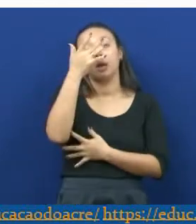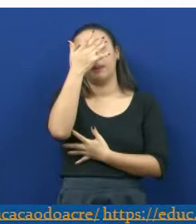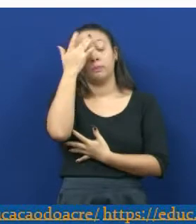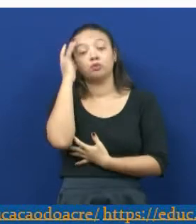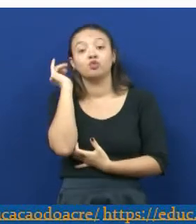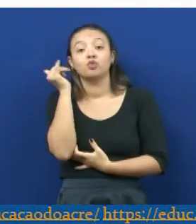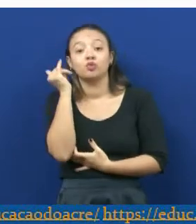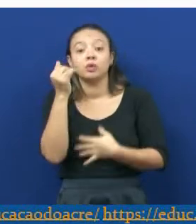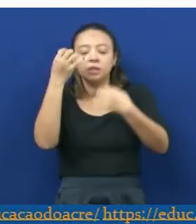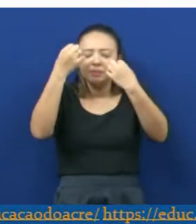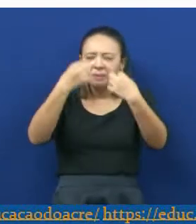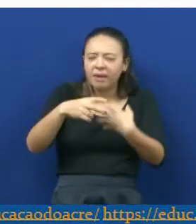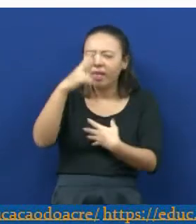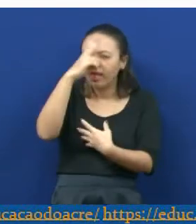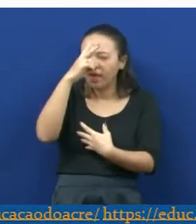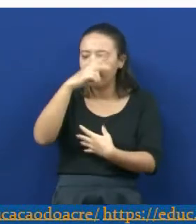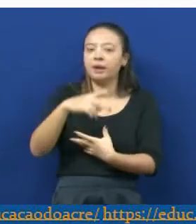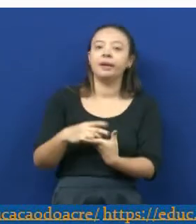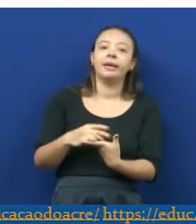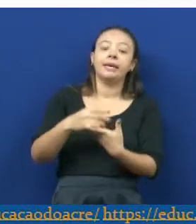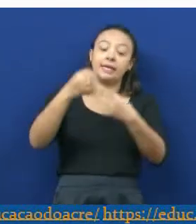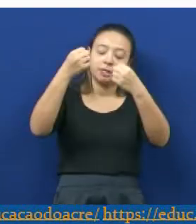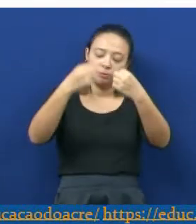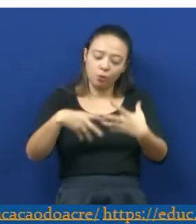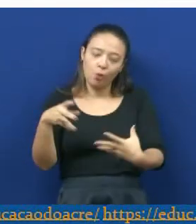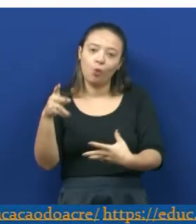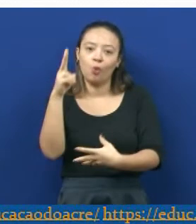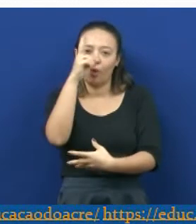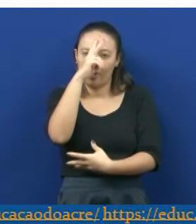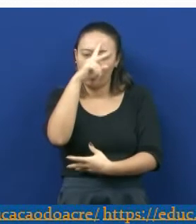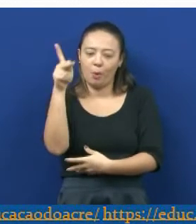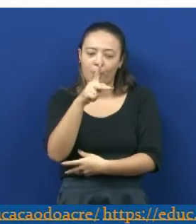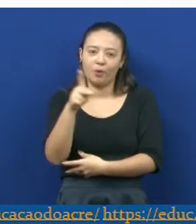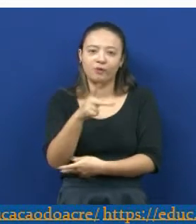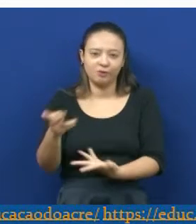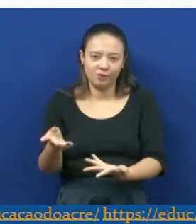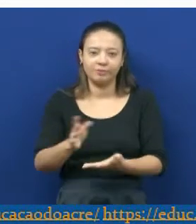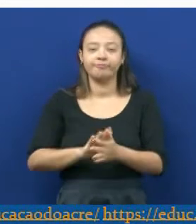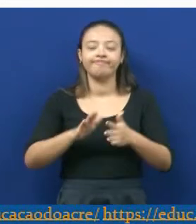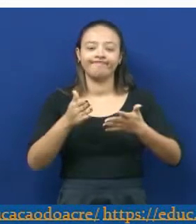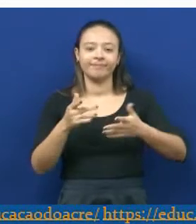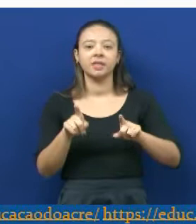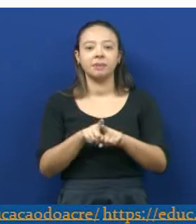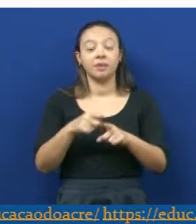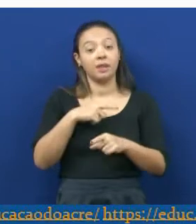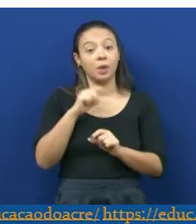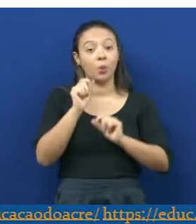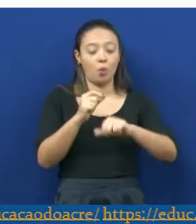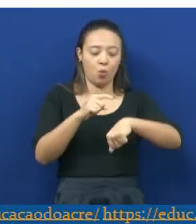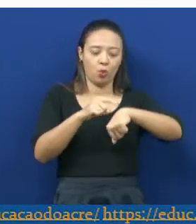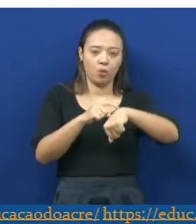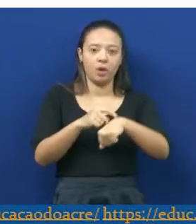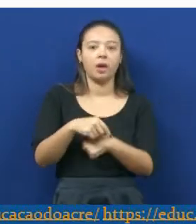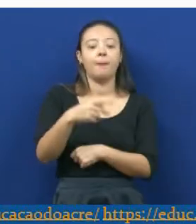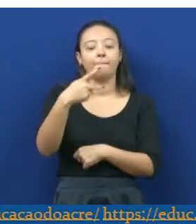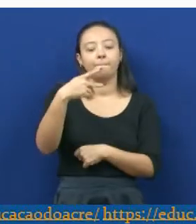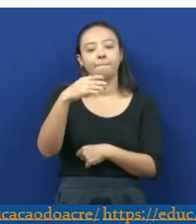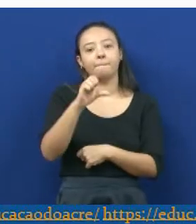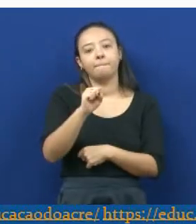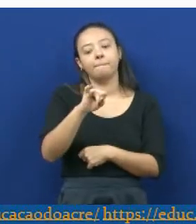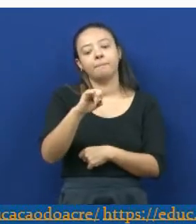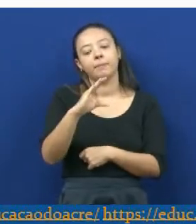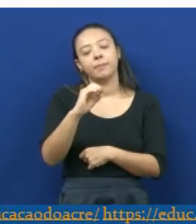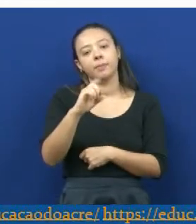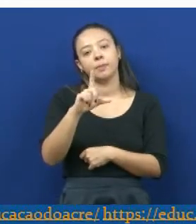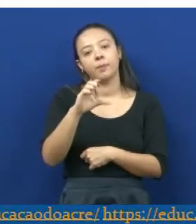um professor de melancolia. Como ele faz essa lembrança, nós temos aí também o tempo psicológico. Por último, nós vamos